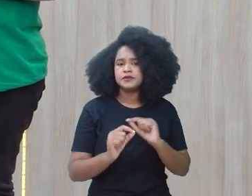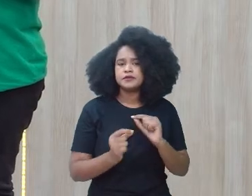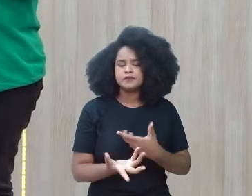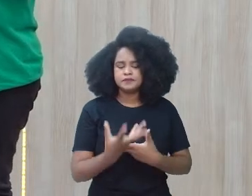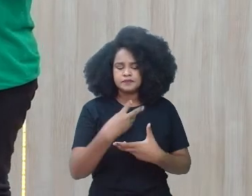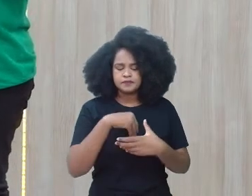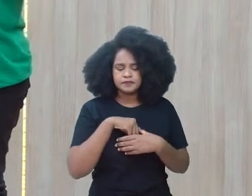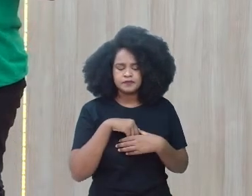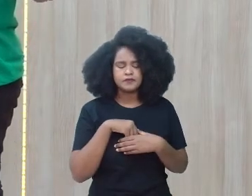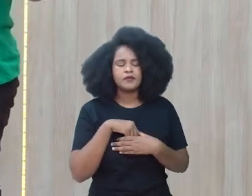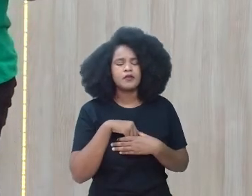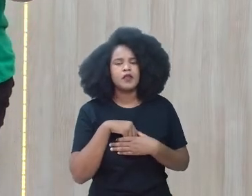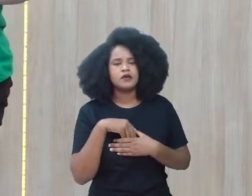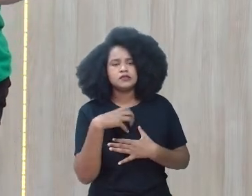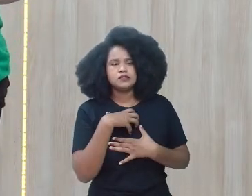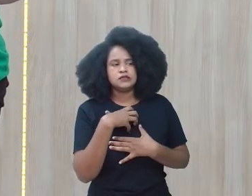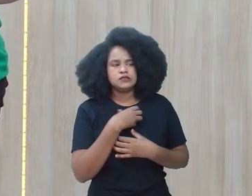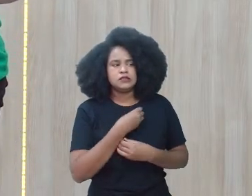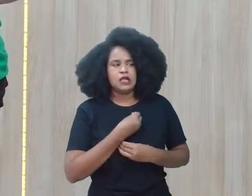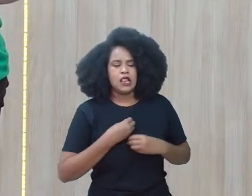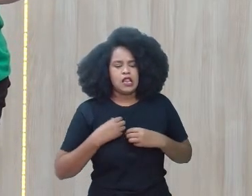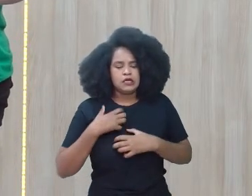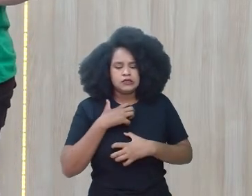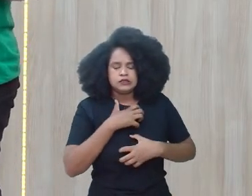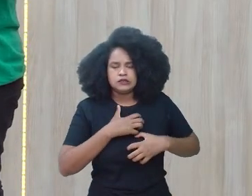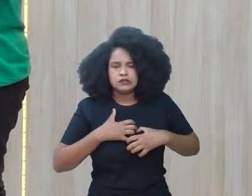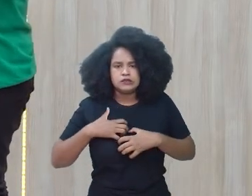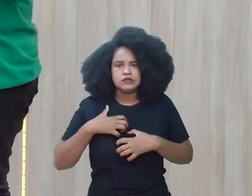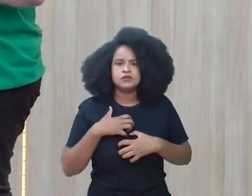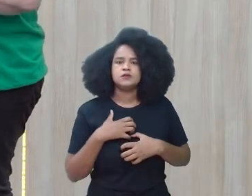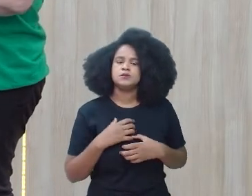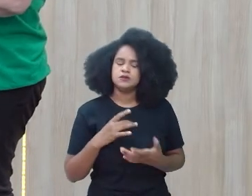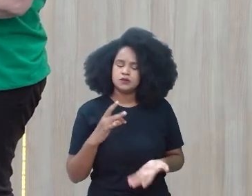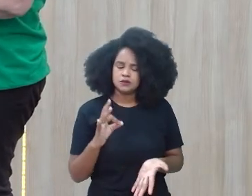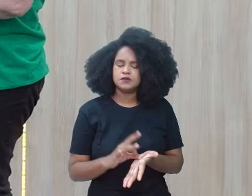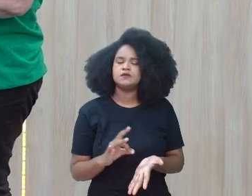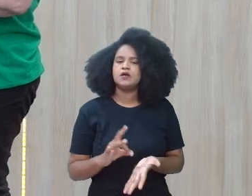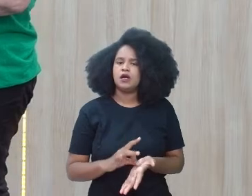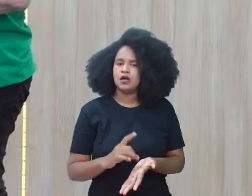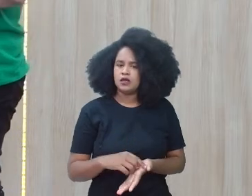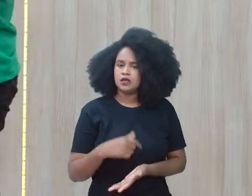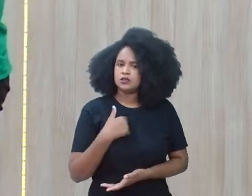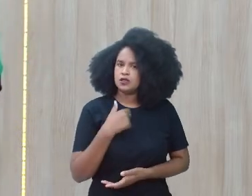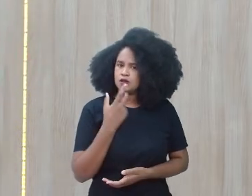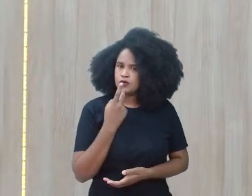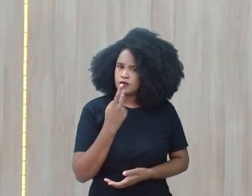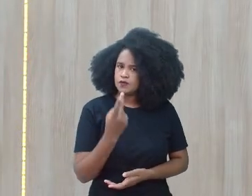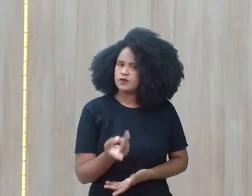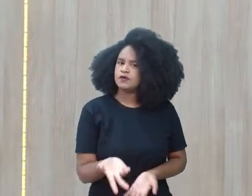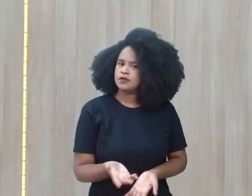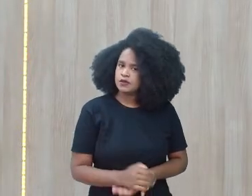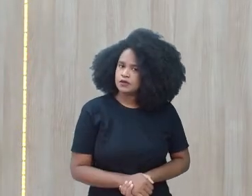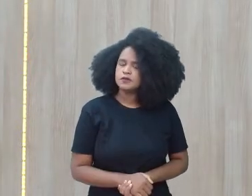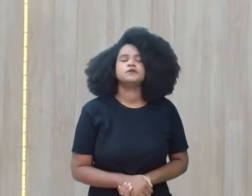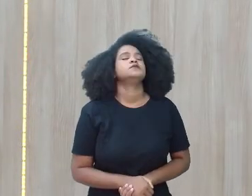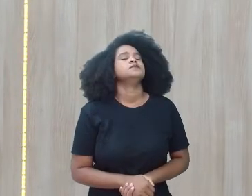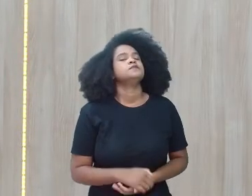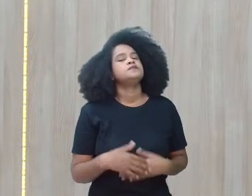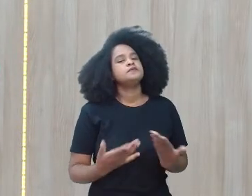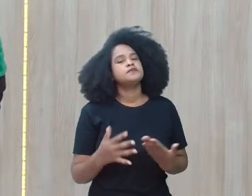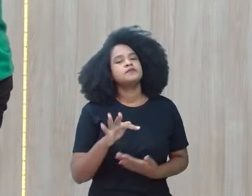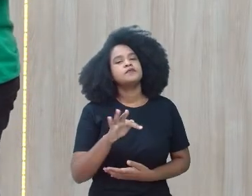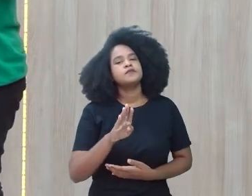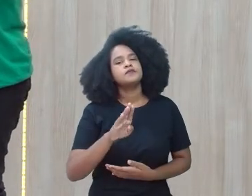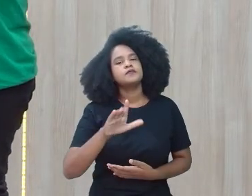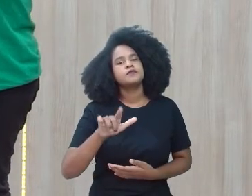nós uma série de situações. É verdade tudo isso que eu estou falando. Então, as fábulas, elas